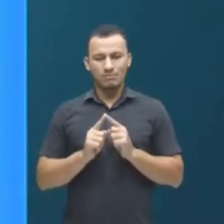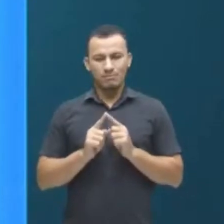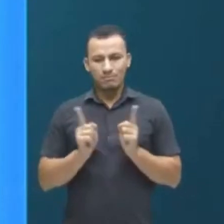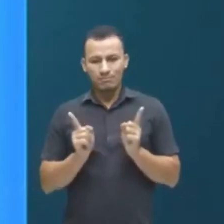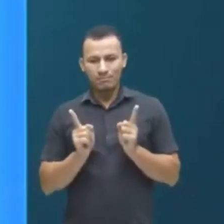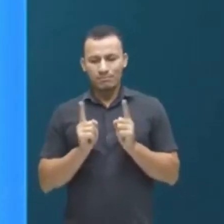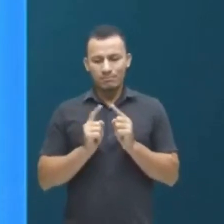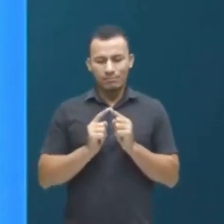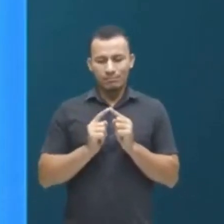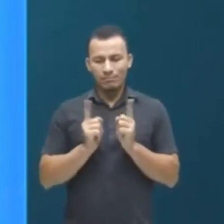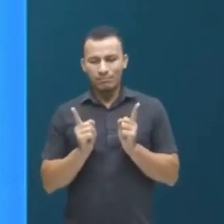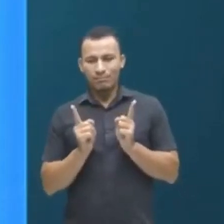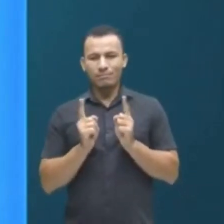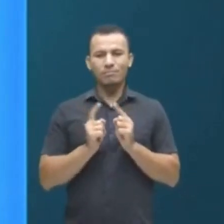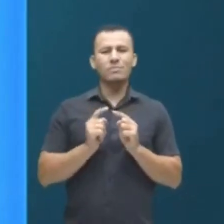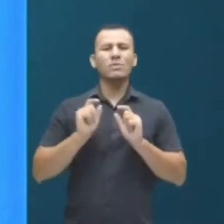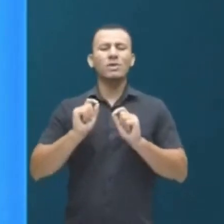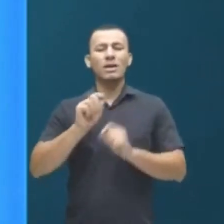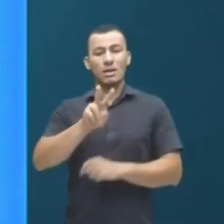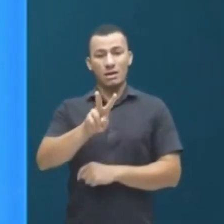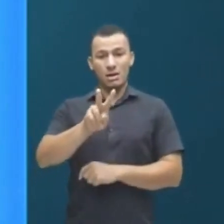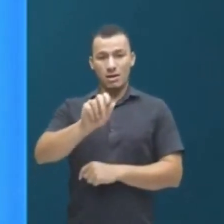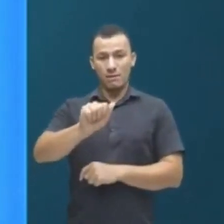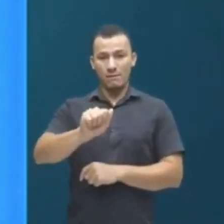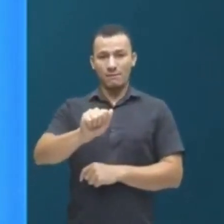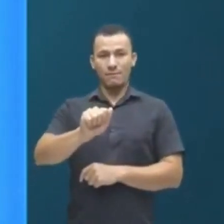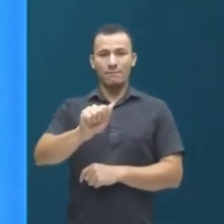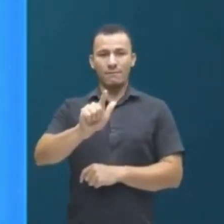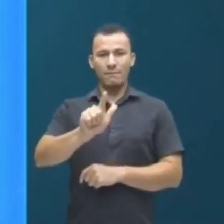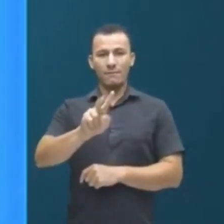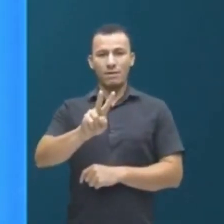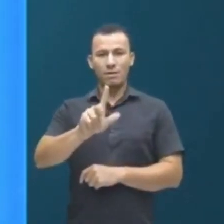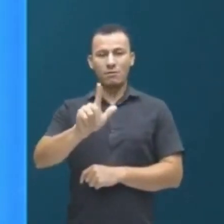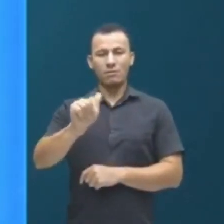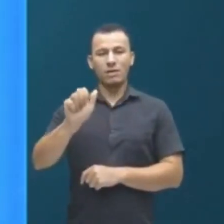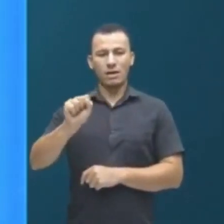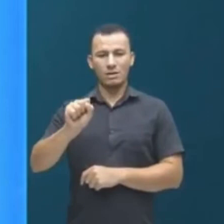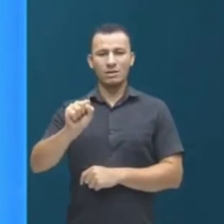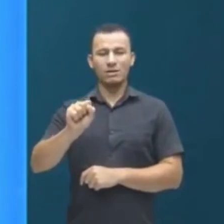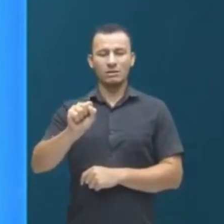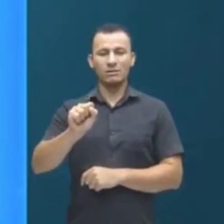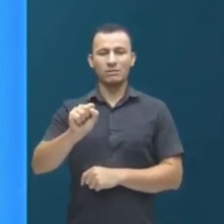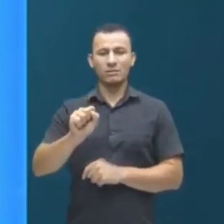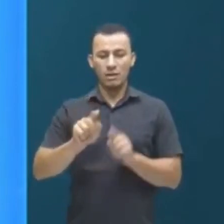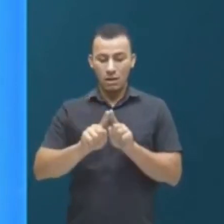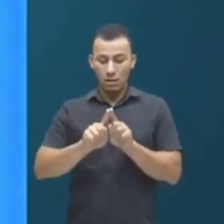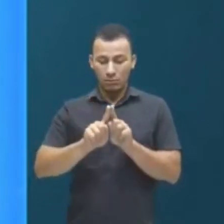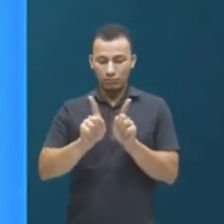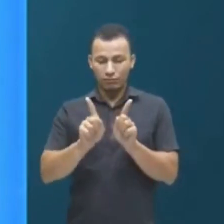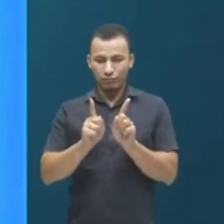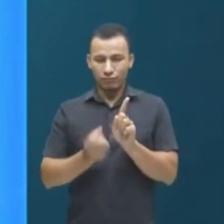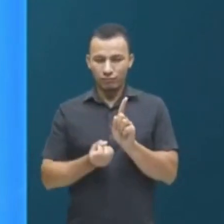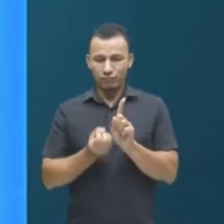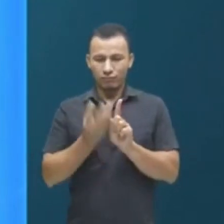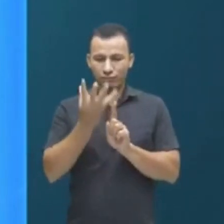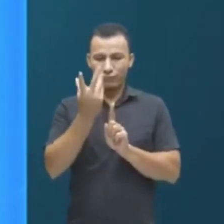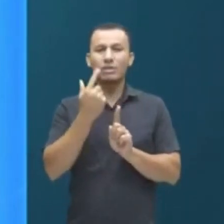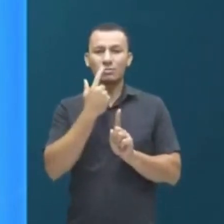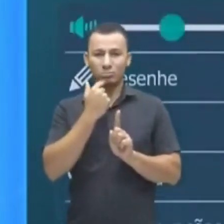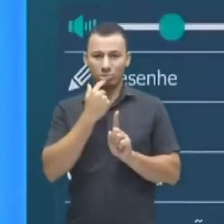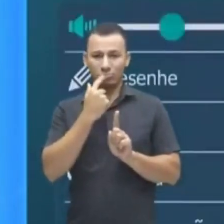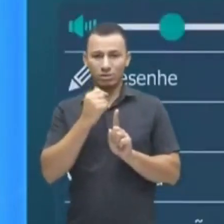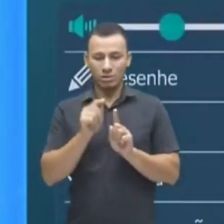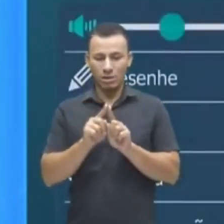essas válvulas? E aqui é uma veia. Por que eu sei que é uma veia? Porque as válvulas desse tipo aqui